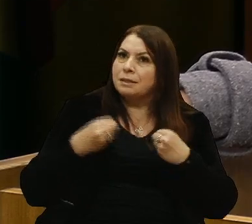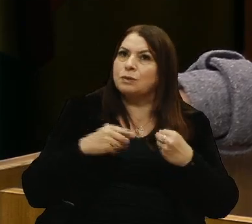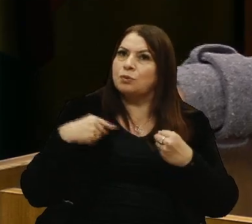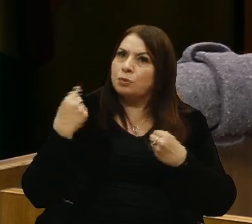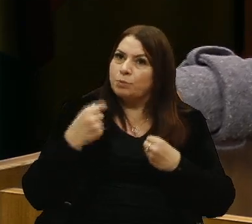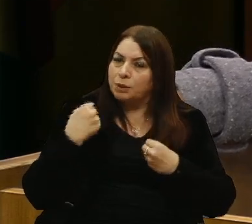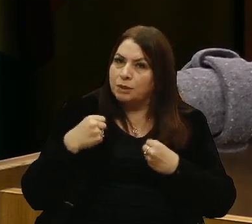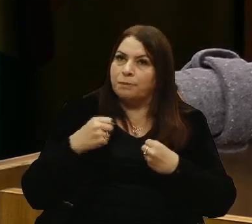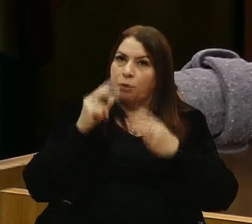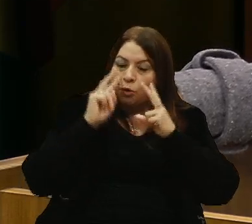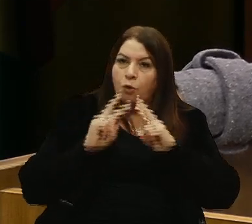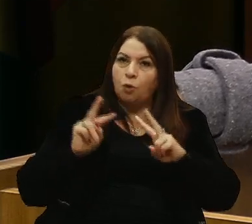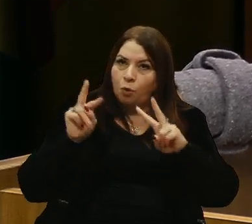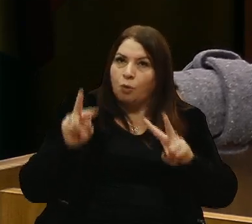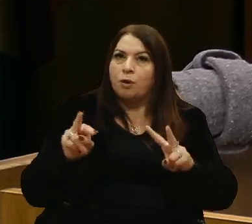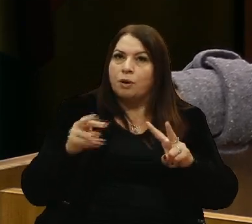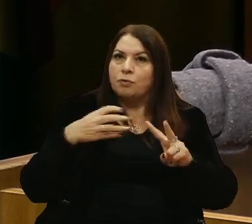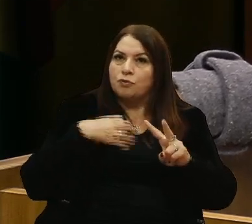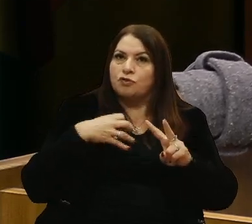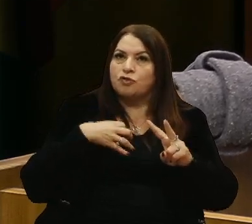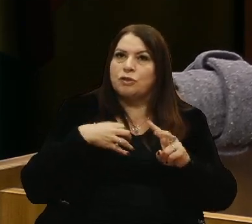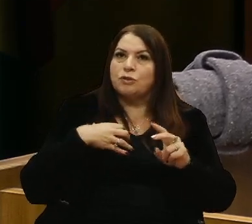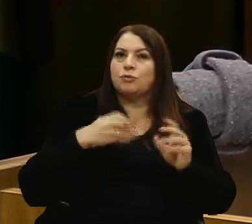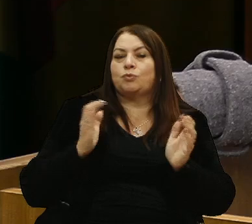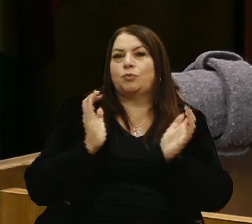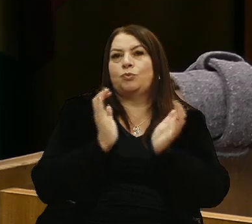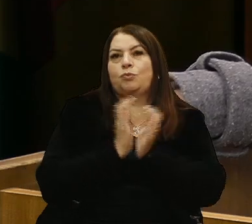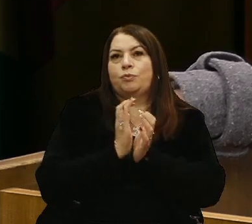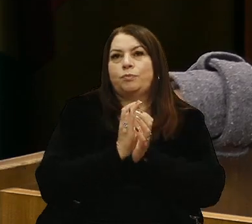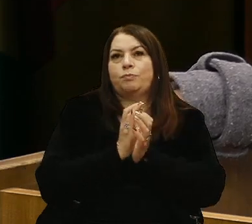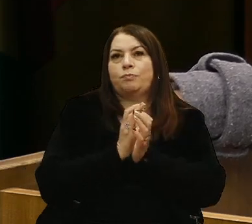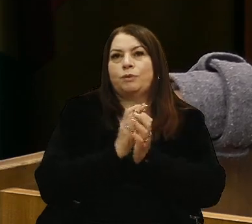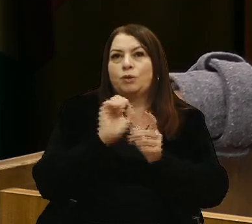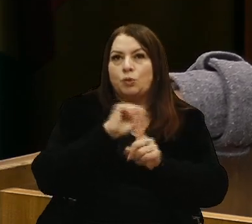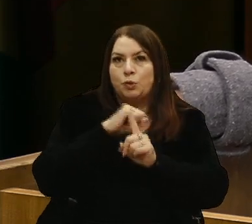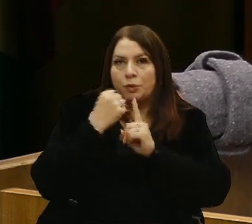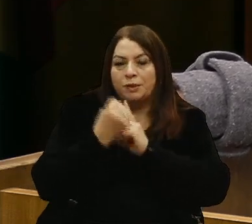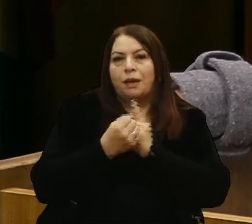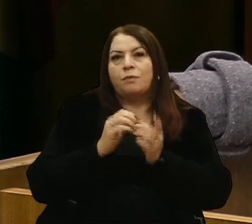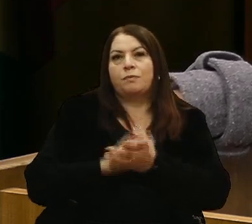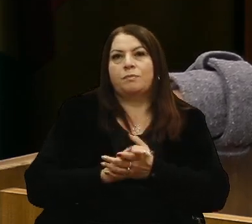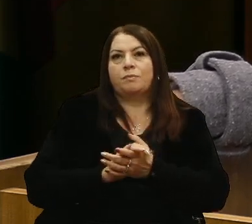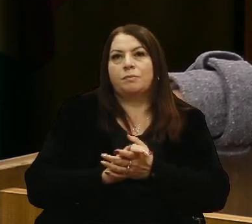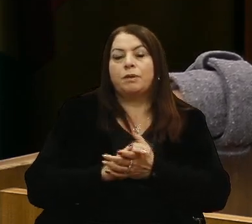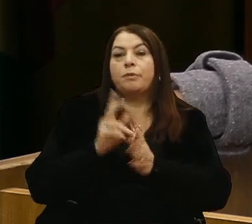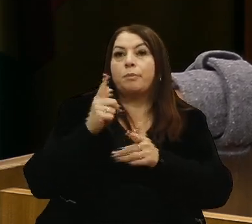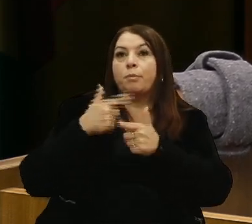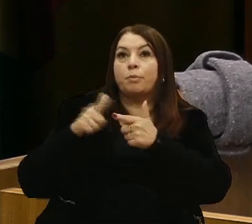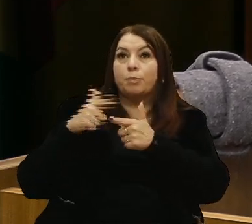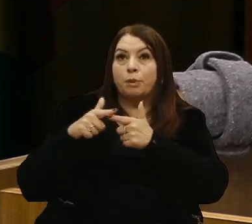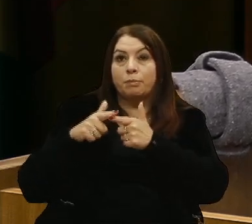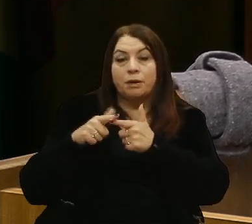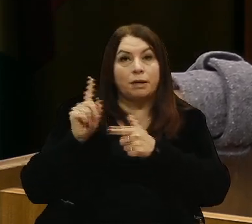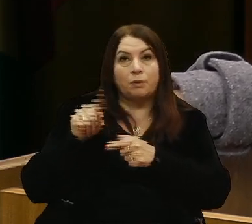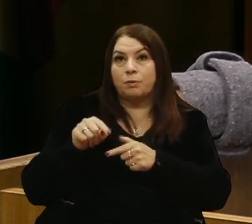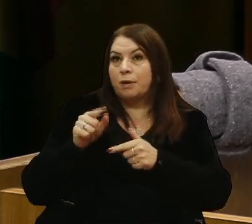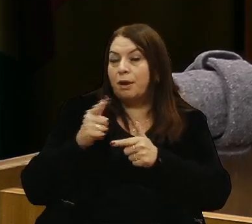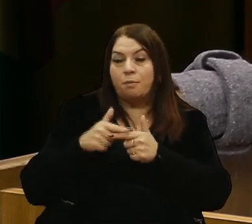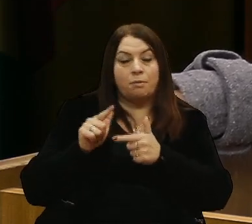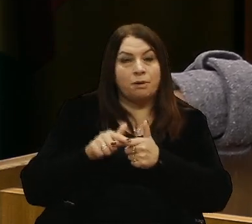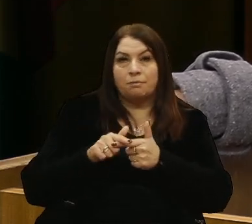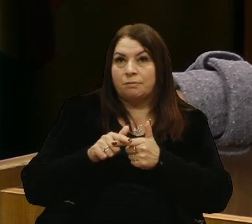nós precisamos olhar de forma coletiva, de forma social, para um problema que não é um